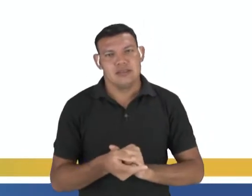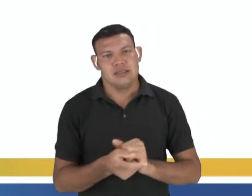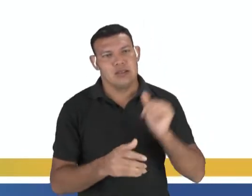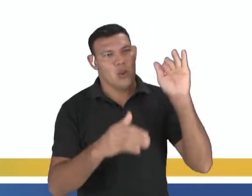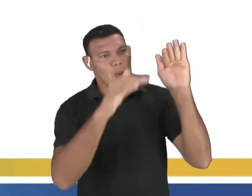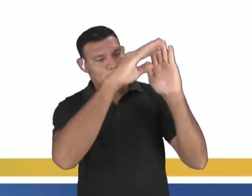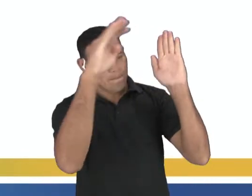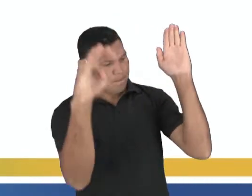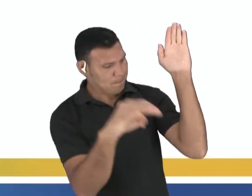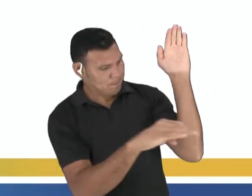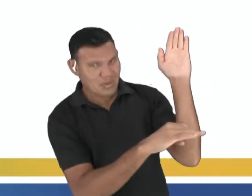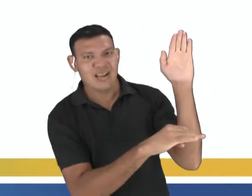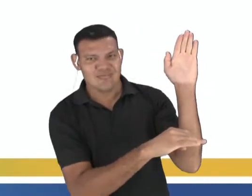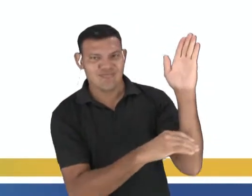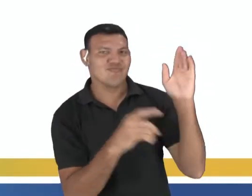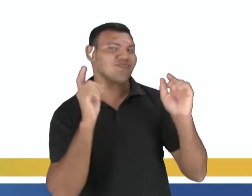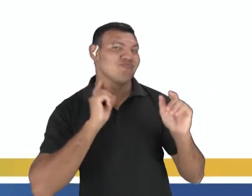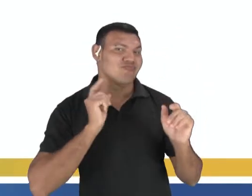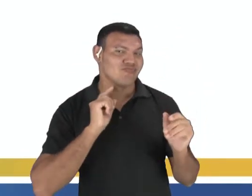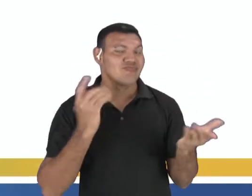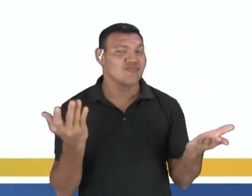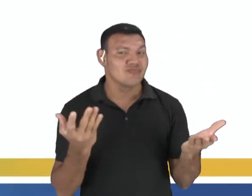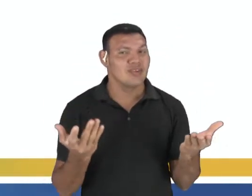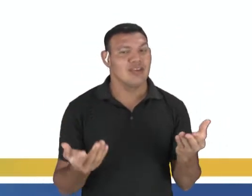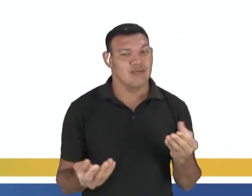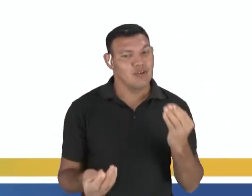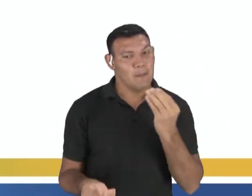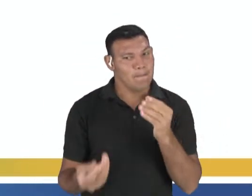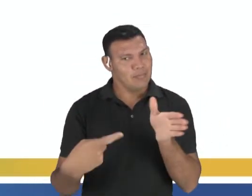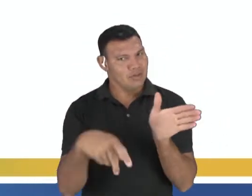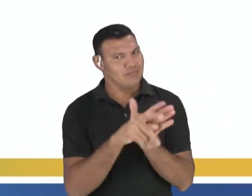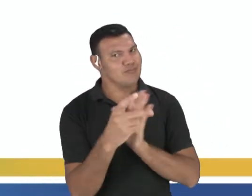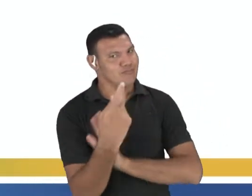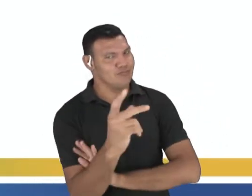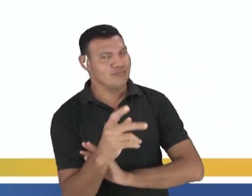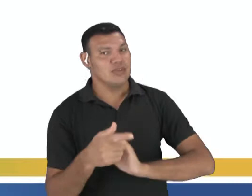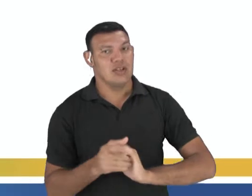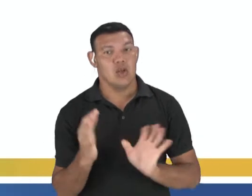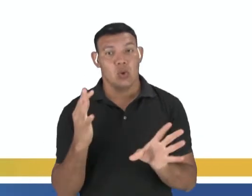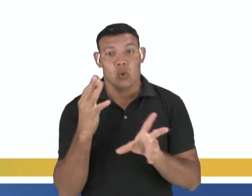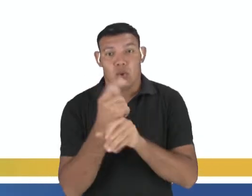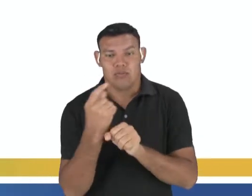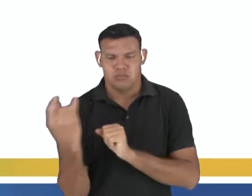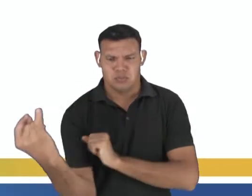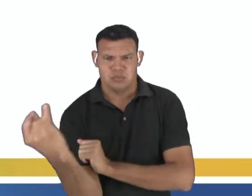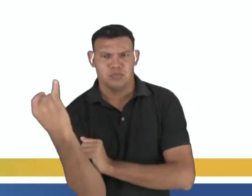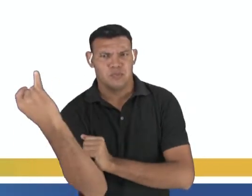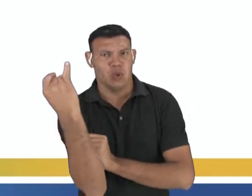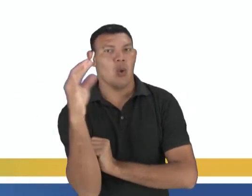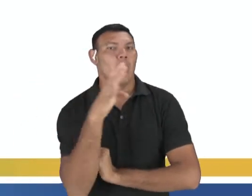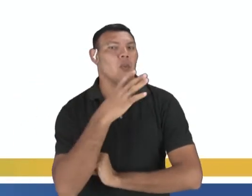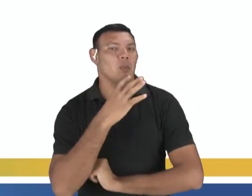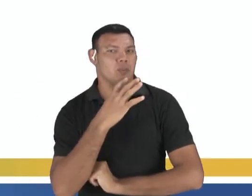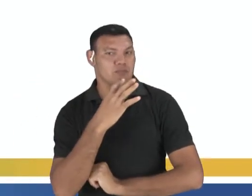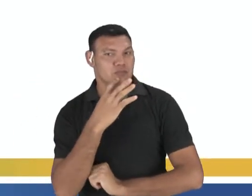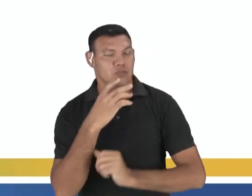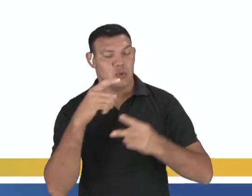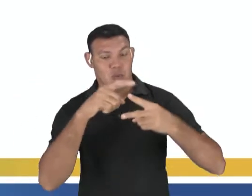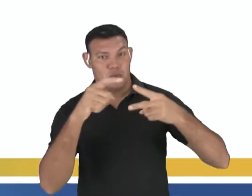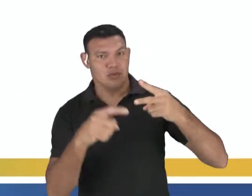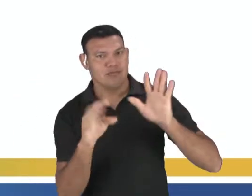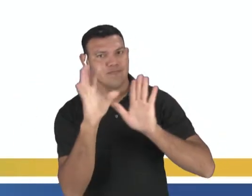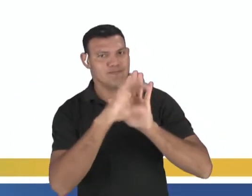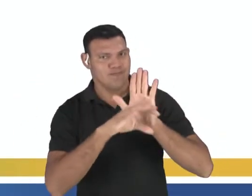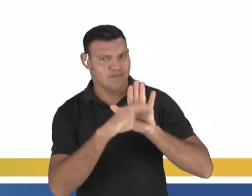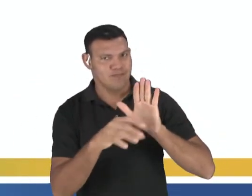rebaixamento e títulos para os times envolvidos. No cálculo elementar de probabilidade, é fundamental você conhecer dois conceitos: